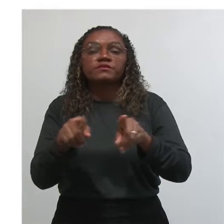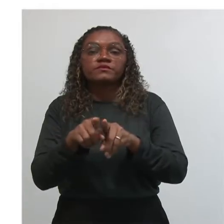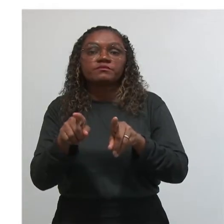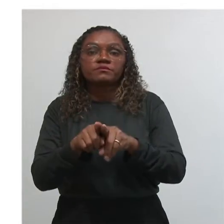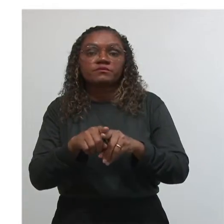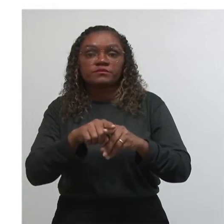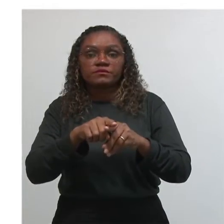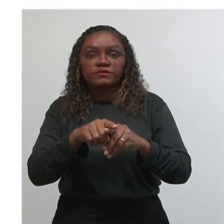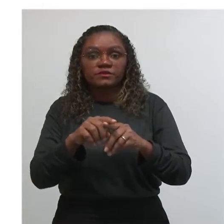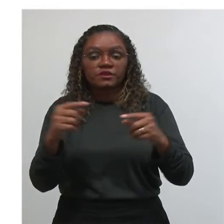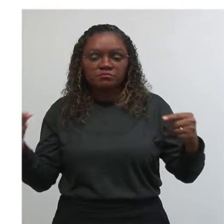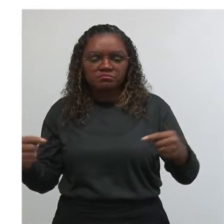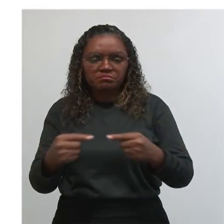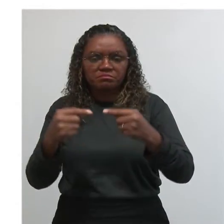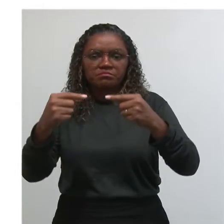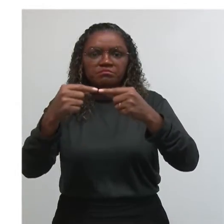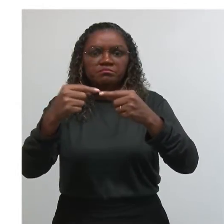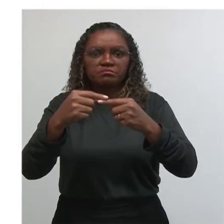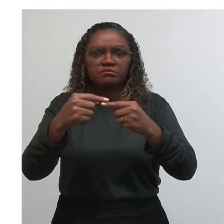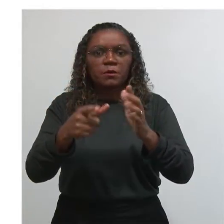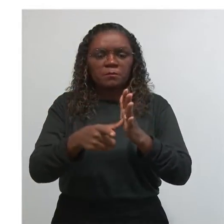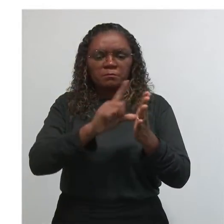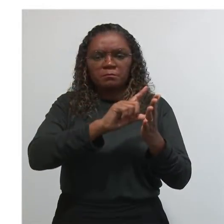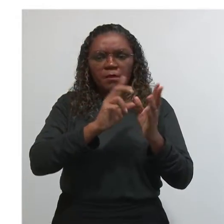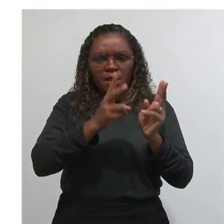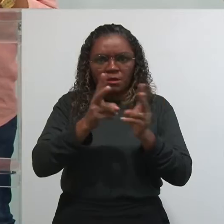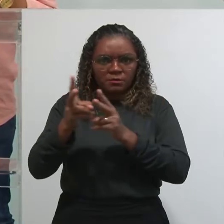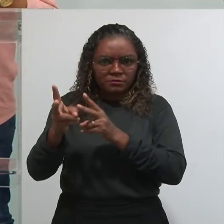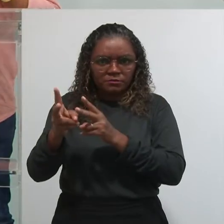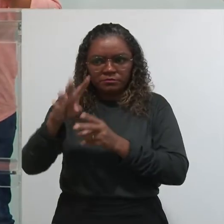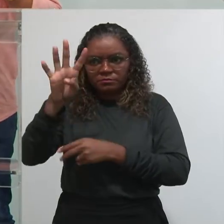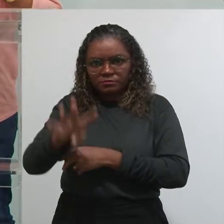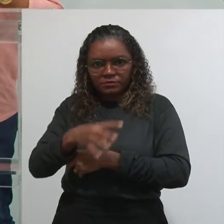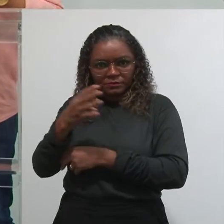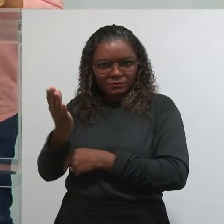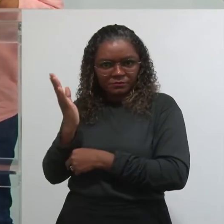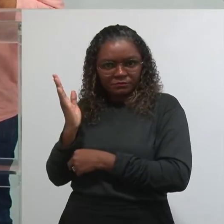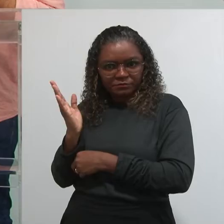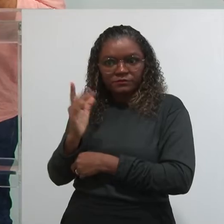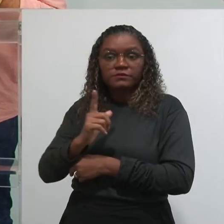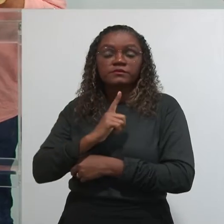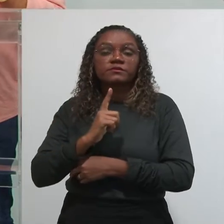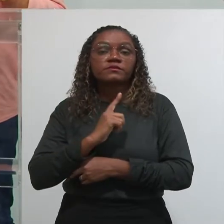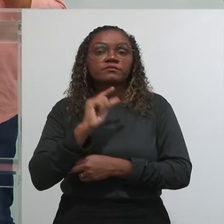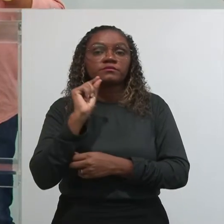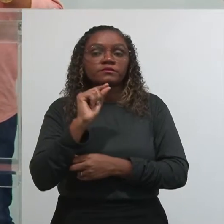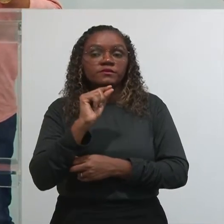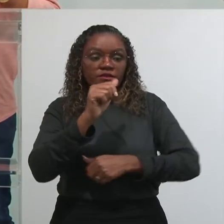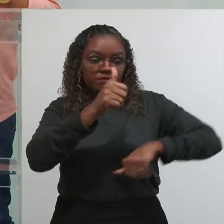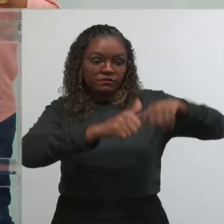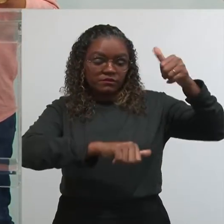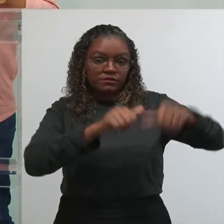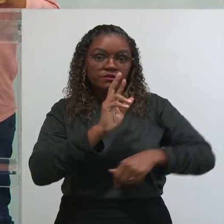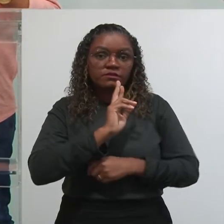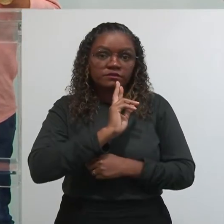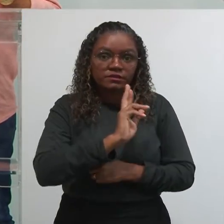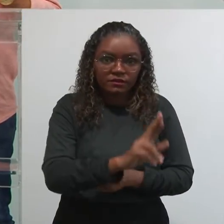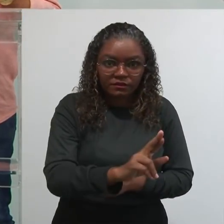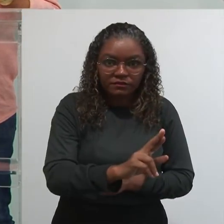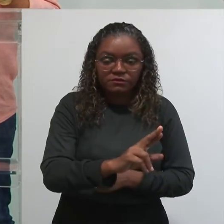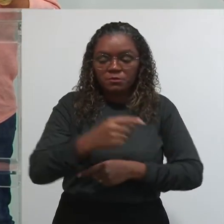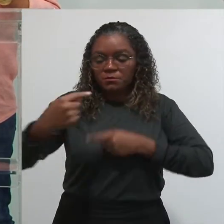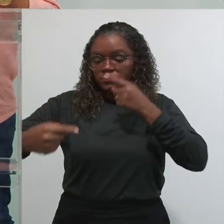conformando todos esses tipos anteriores. Então, tanto na análise quanto na avaliação, você pode ter uma avaliação de resultados, uma avaliação política, uma